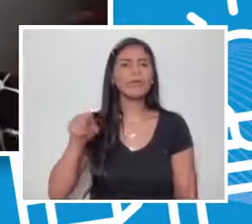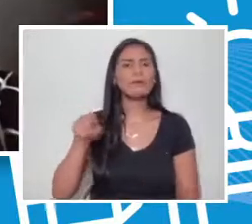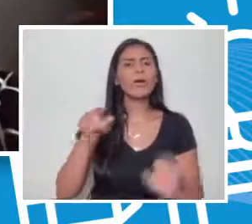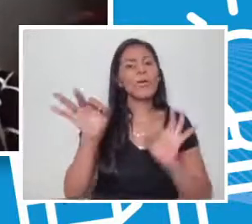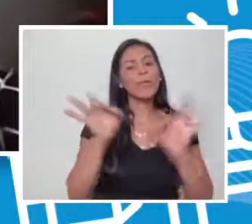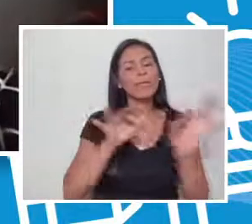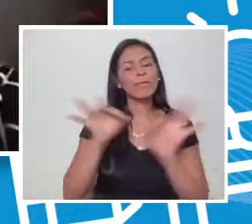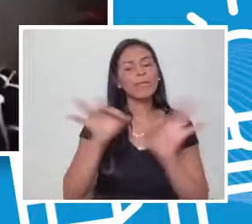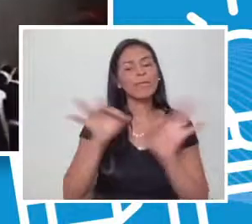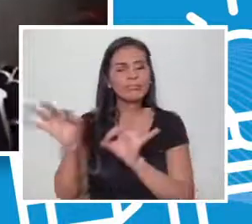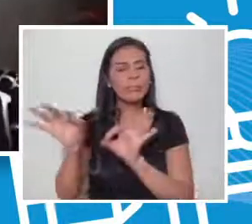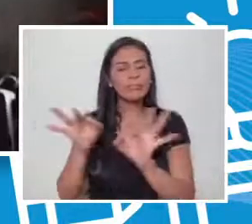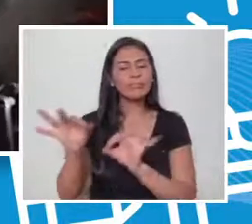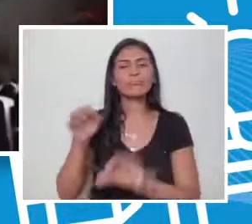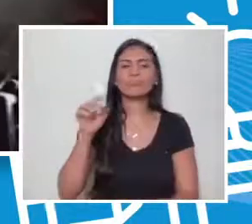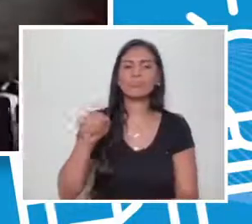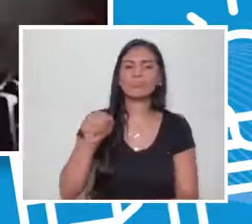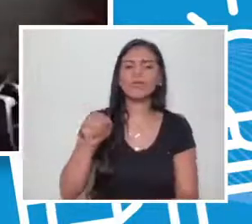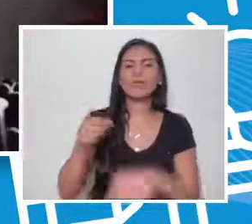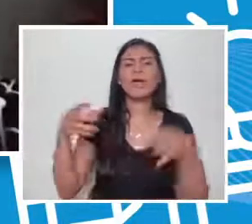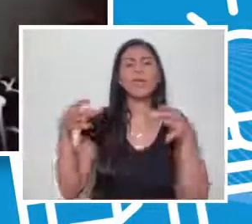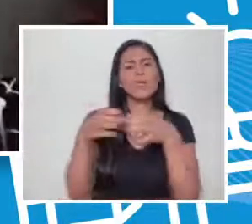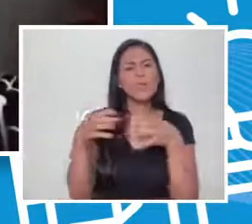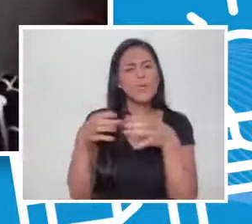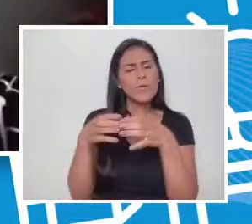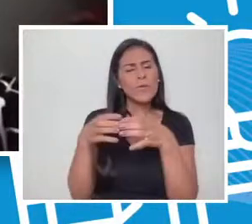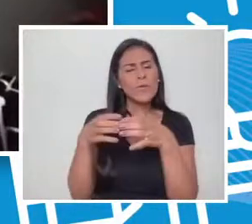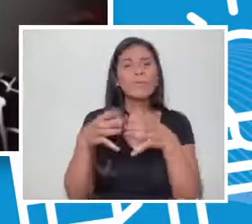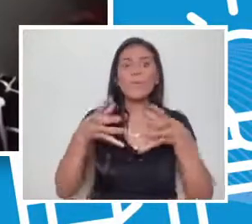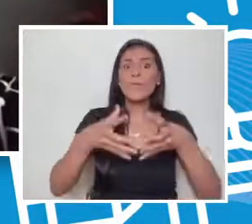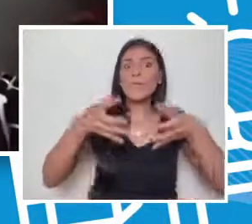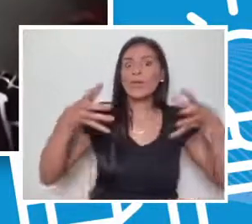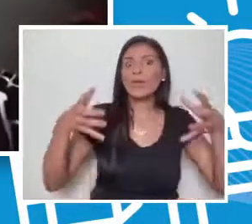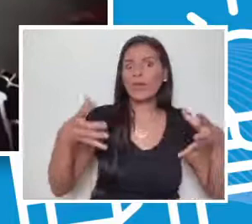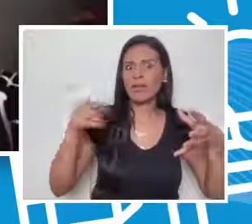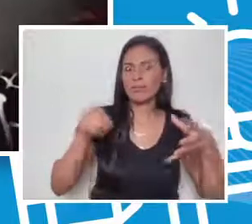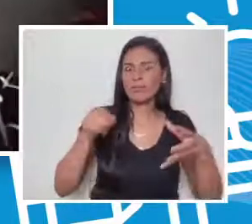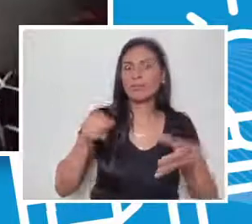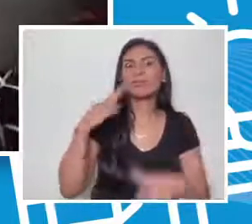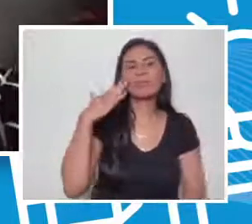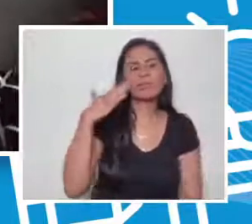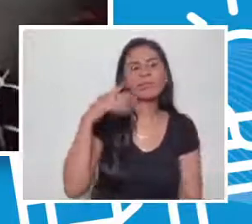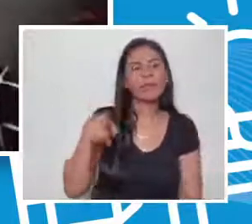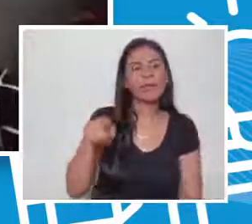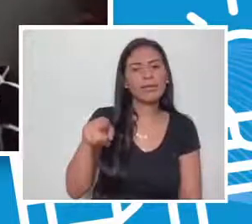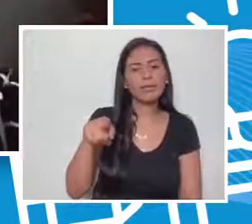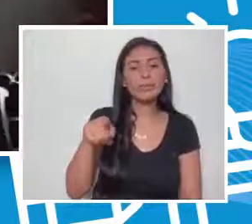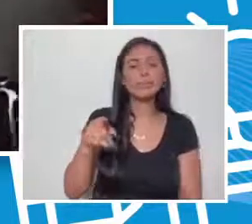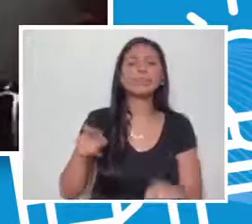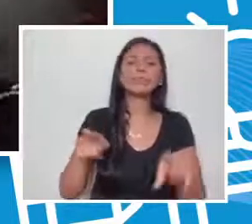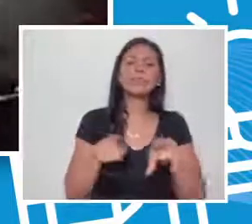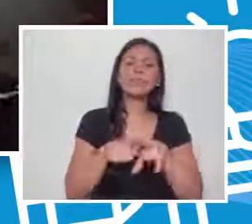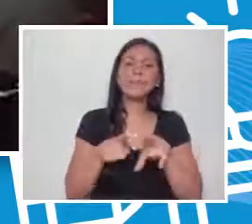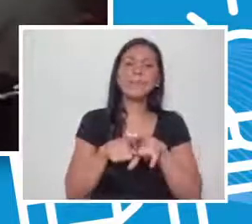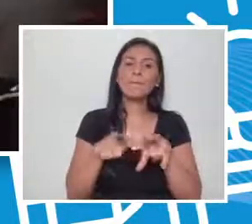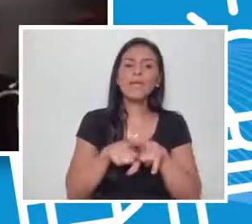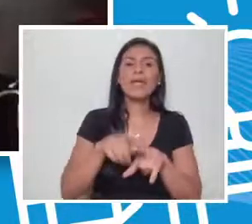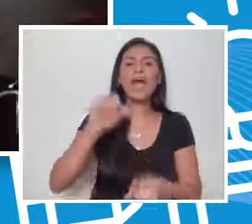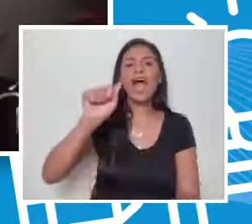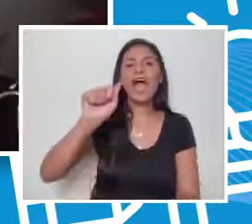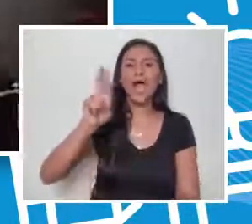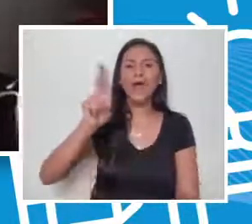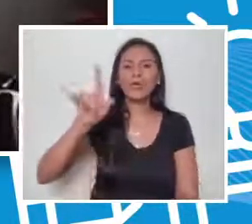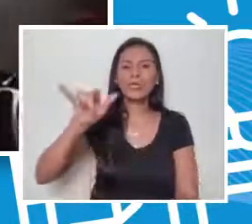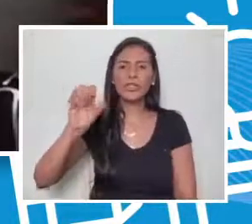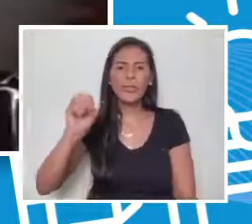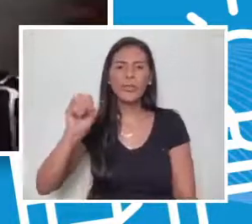Instituto, por uma equipe grande aí que está gerando essas condições. O audiovisual, todas essas coisas,